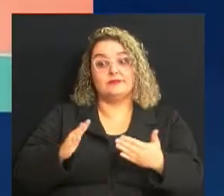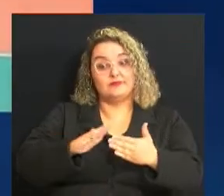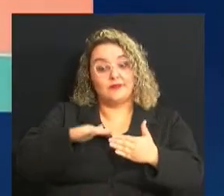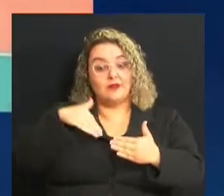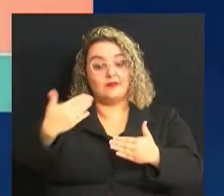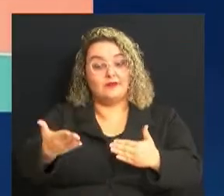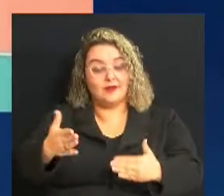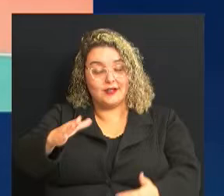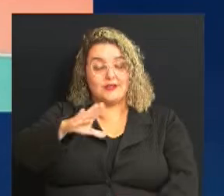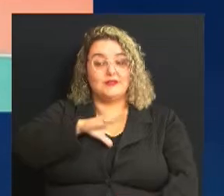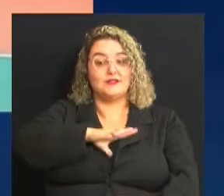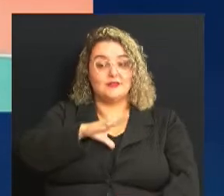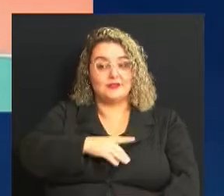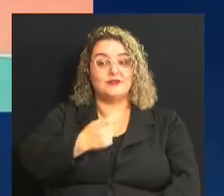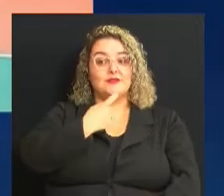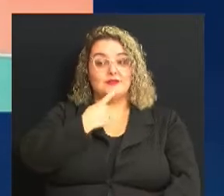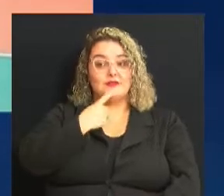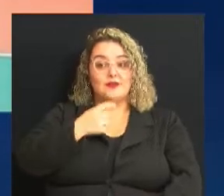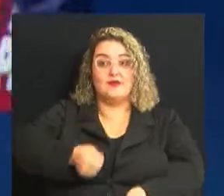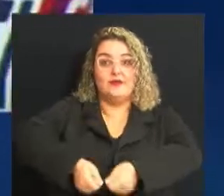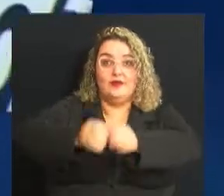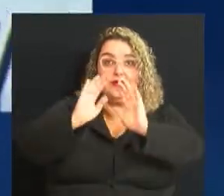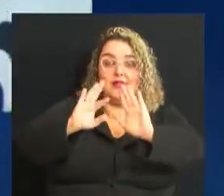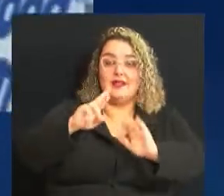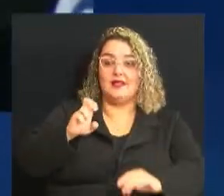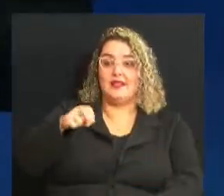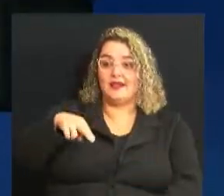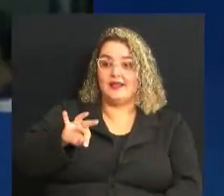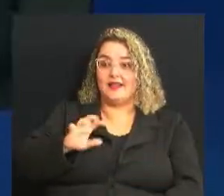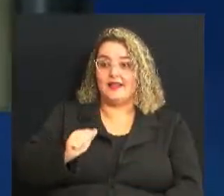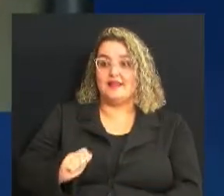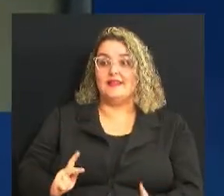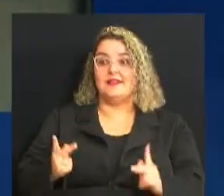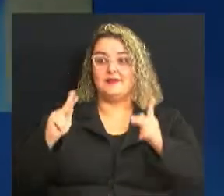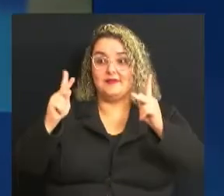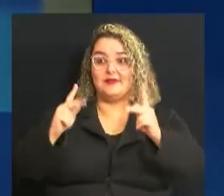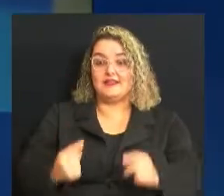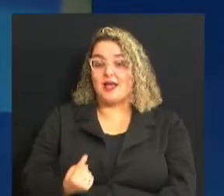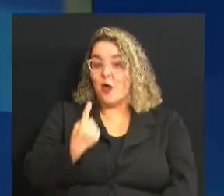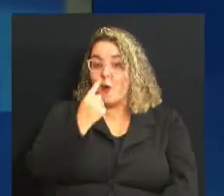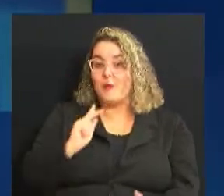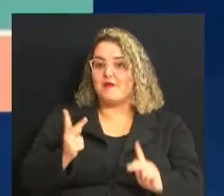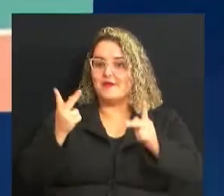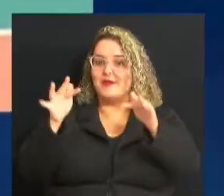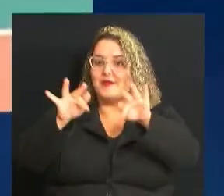casa, a Vôlei Renata vence e está a uma vitória da final.